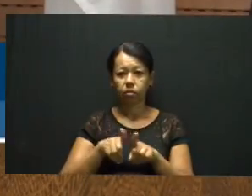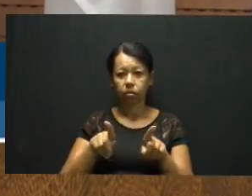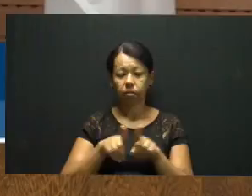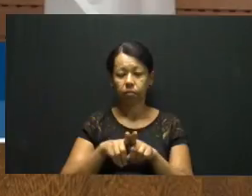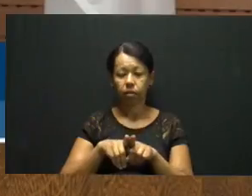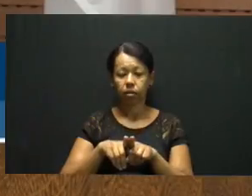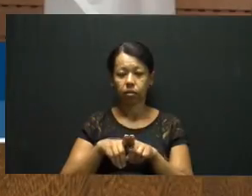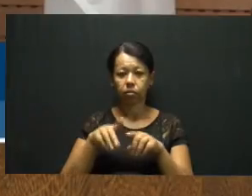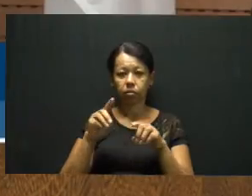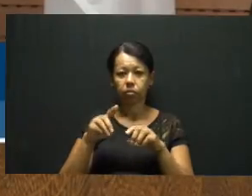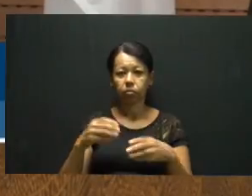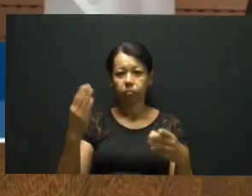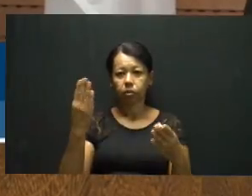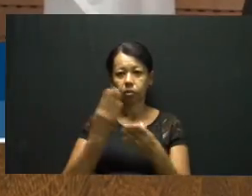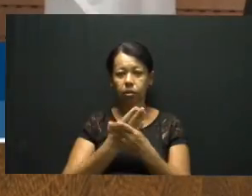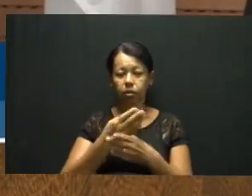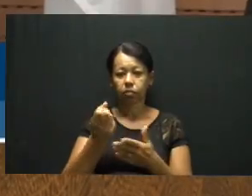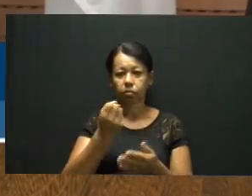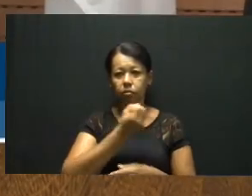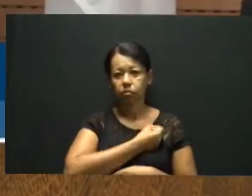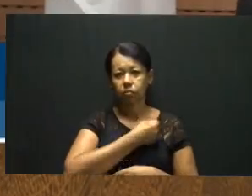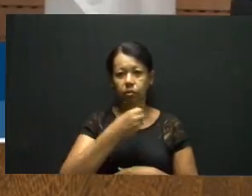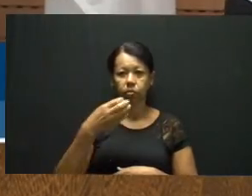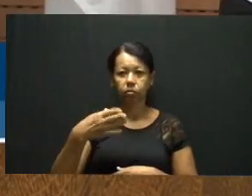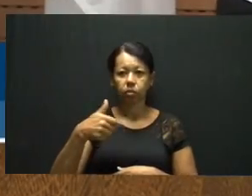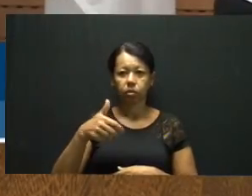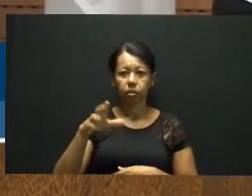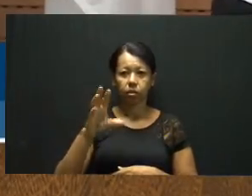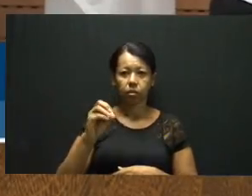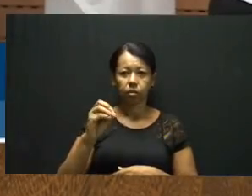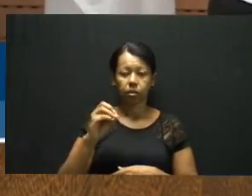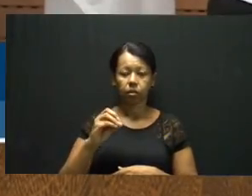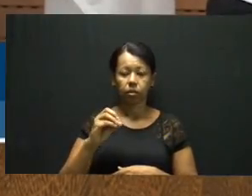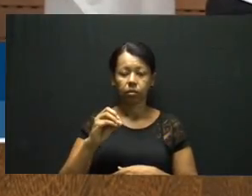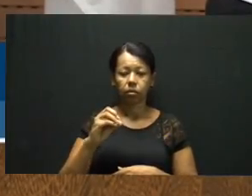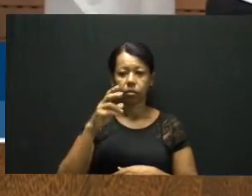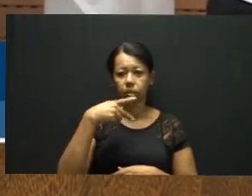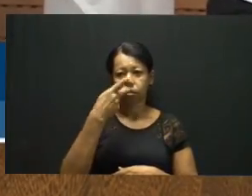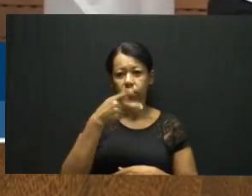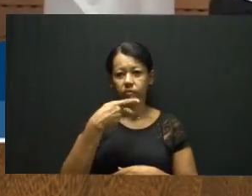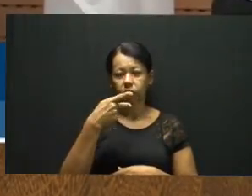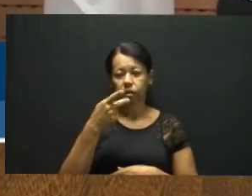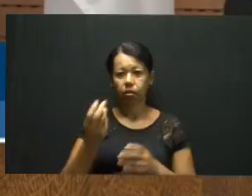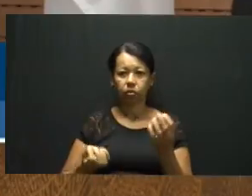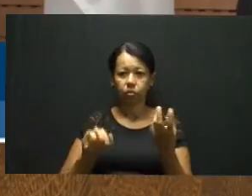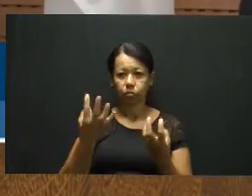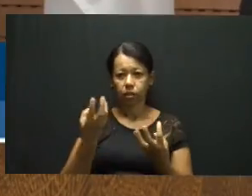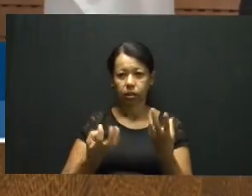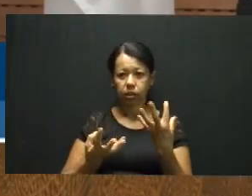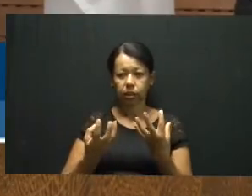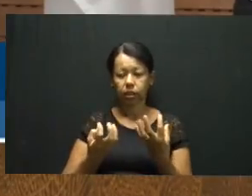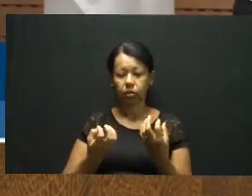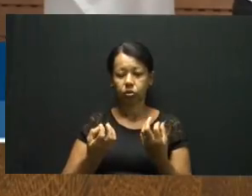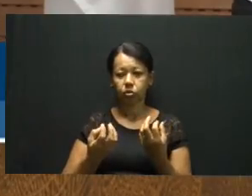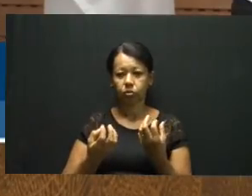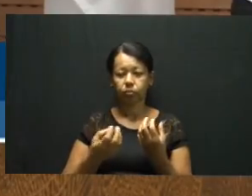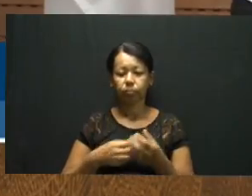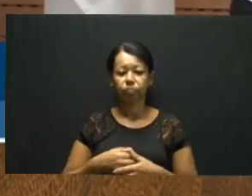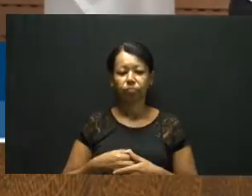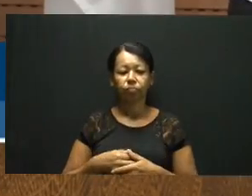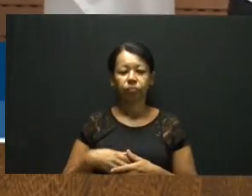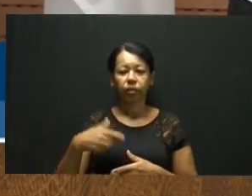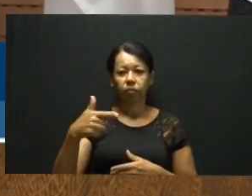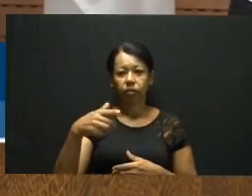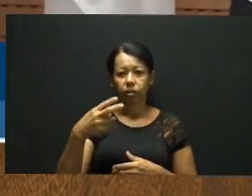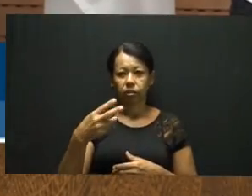apensamento do processo número 410-215, que trata do referido incêndio. Sala Dona Helena Melete